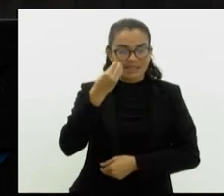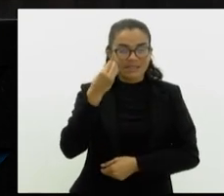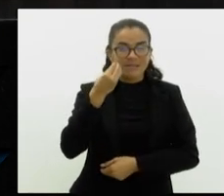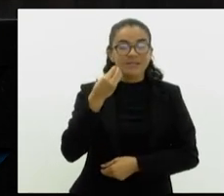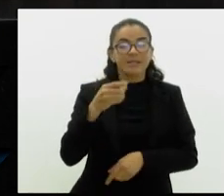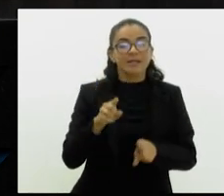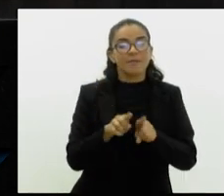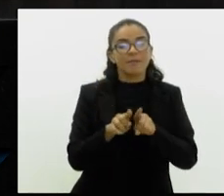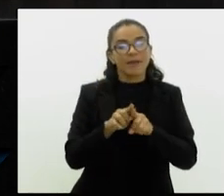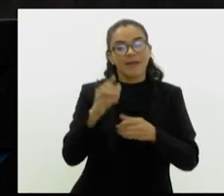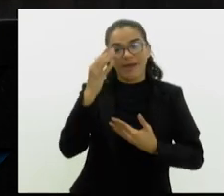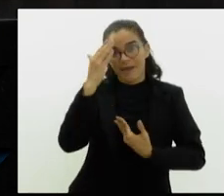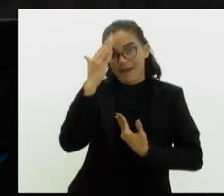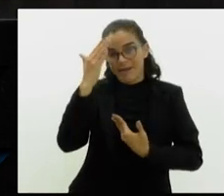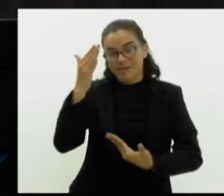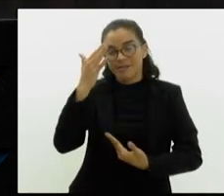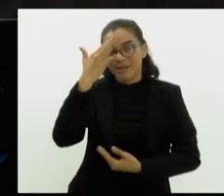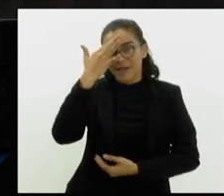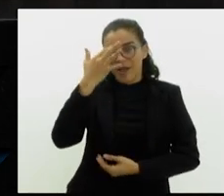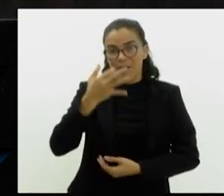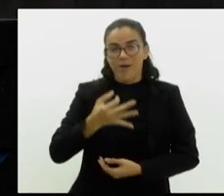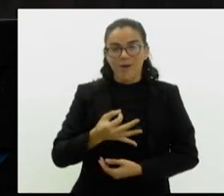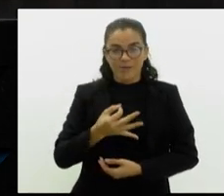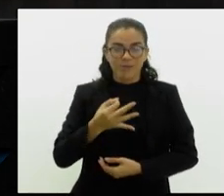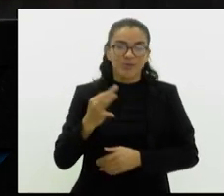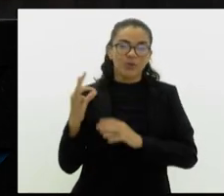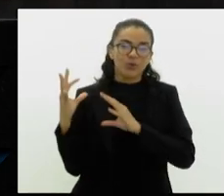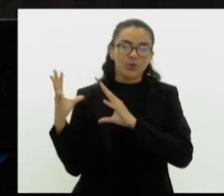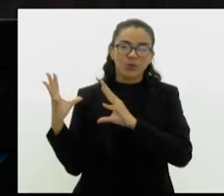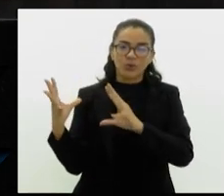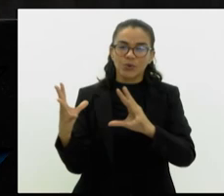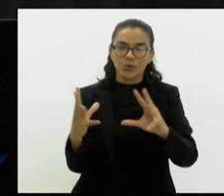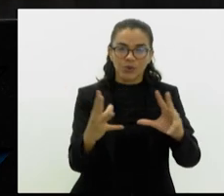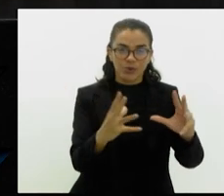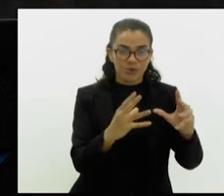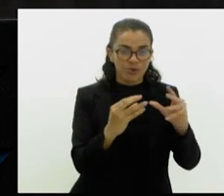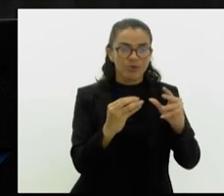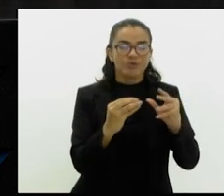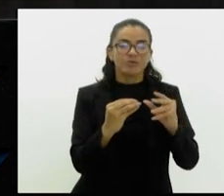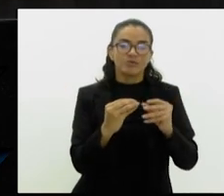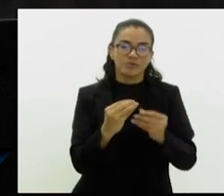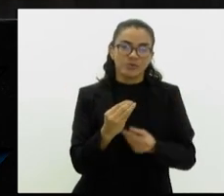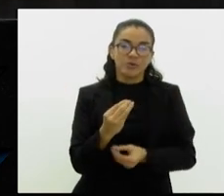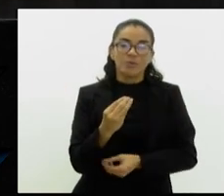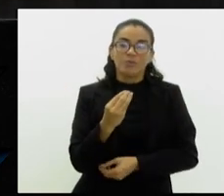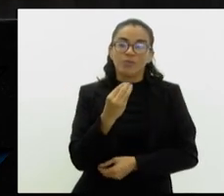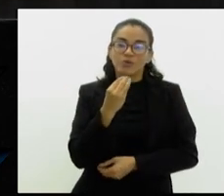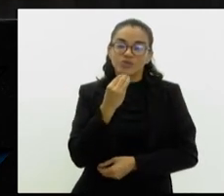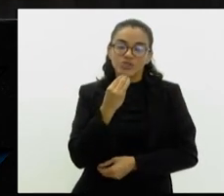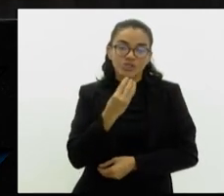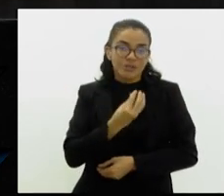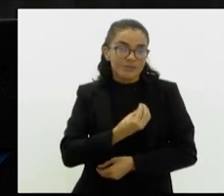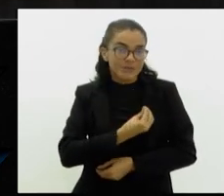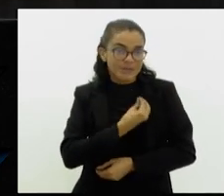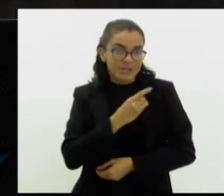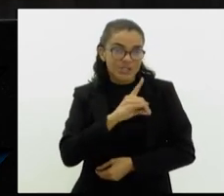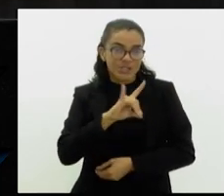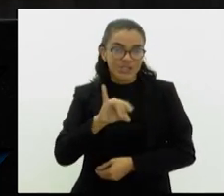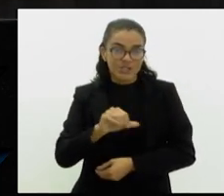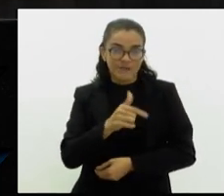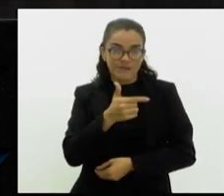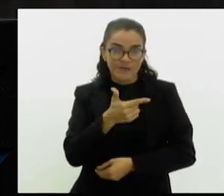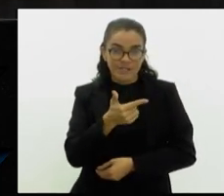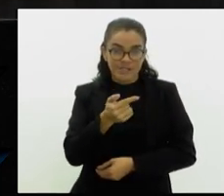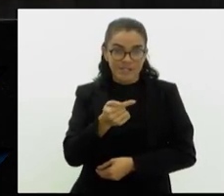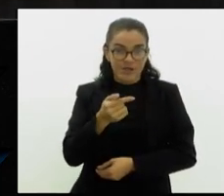e agradecer também pela compreensão de todos aqueles que estariam no dia 25